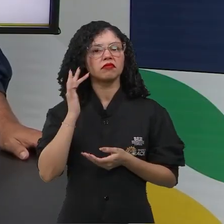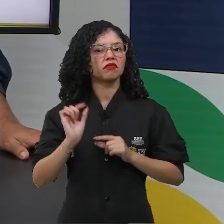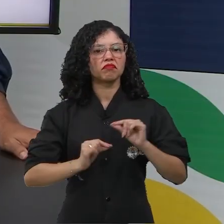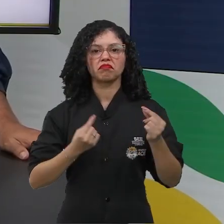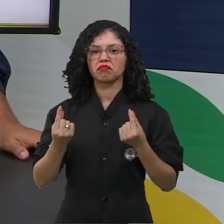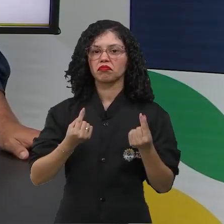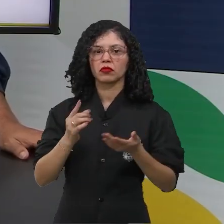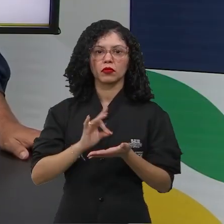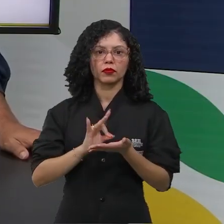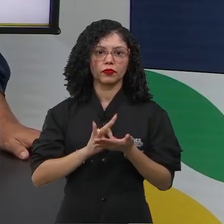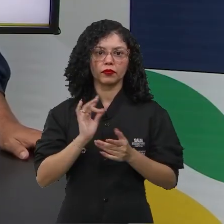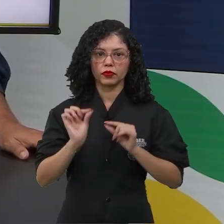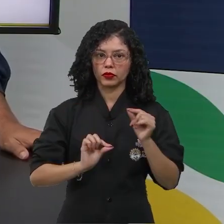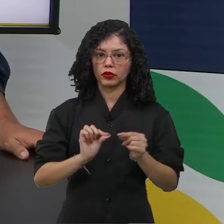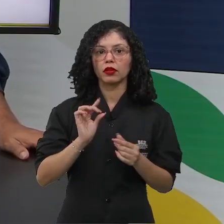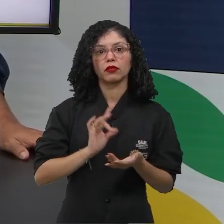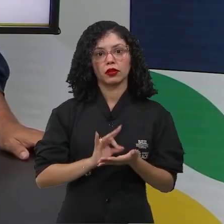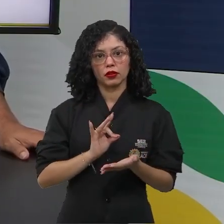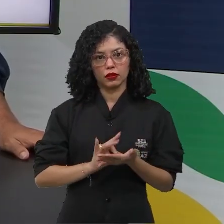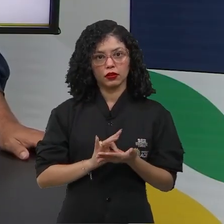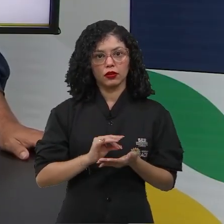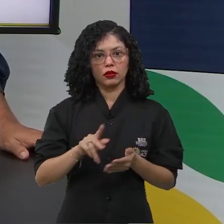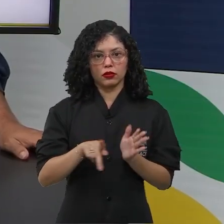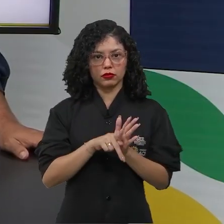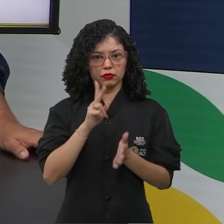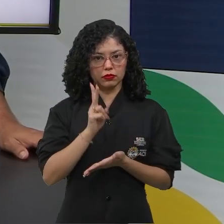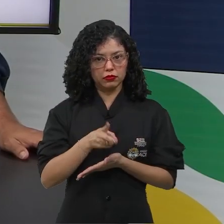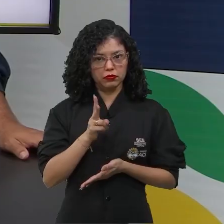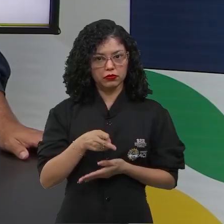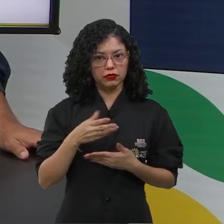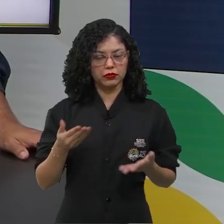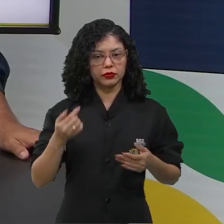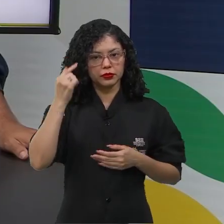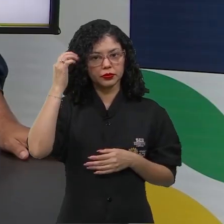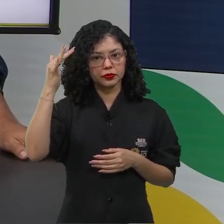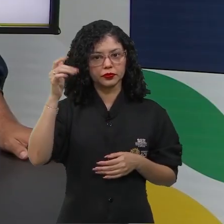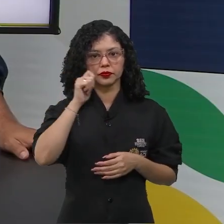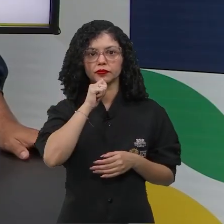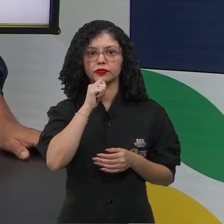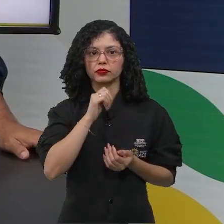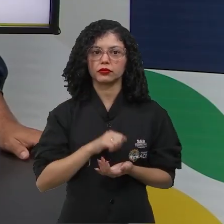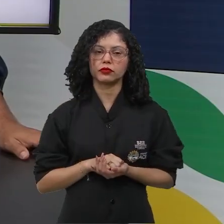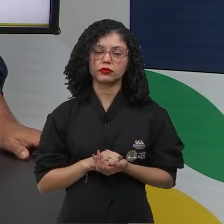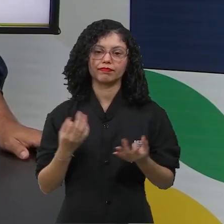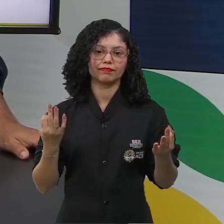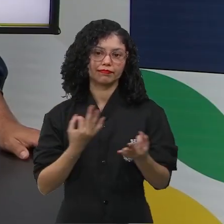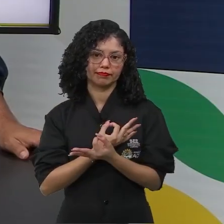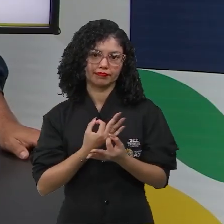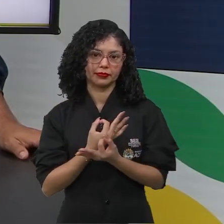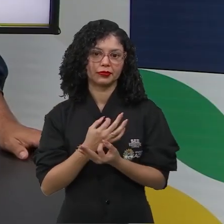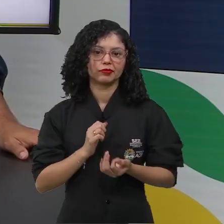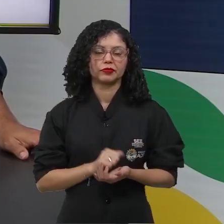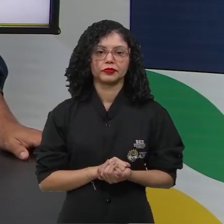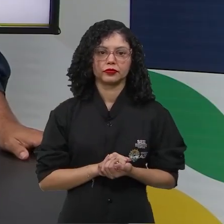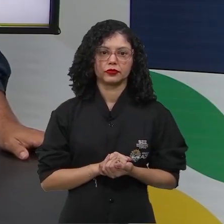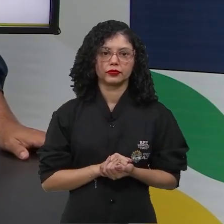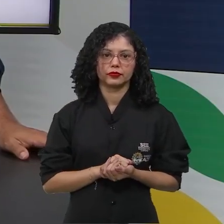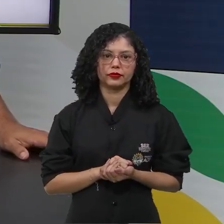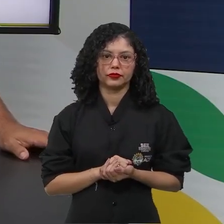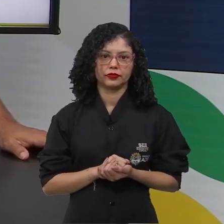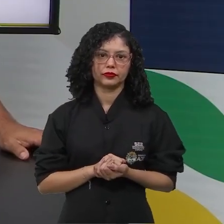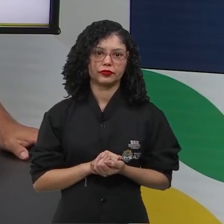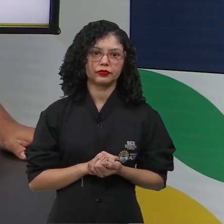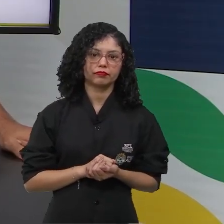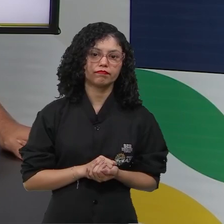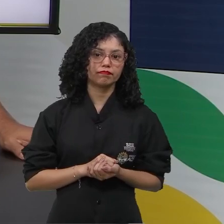é de verdade, o que é verdade, o que é seu mesmo, porque a gente está nessa ilusão de tipo, tudo tem que ser perfeito. Mas o perfeito não é